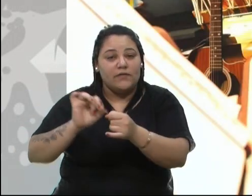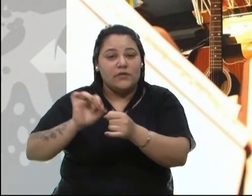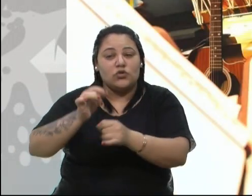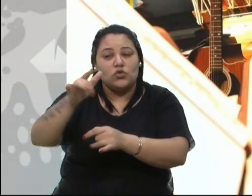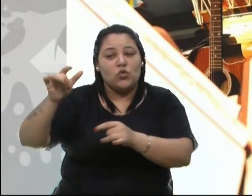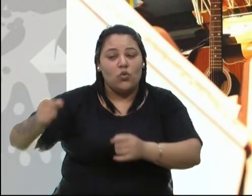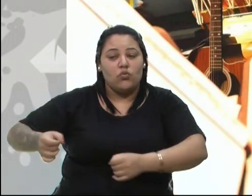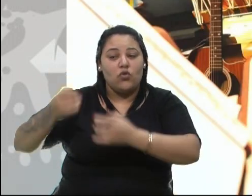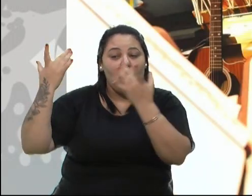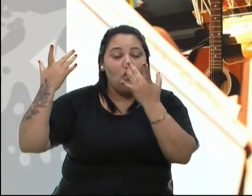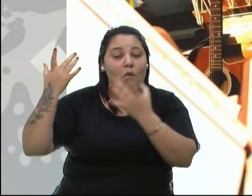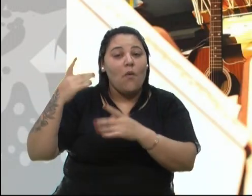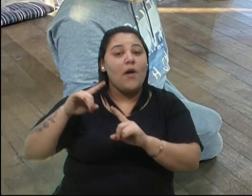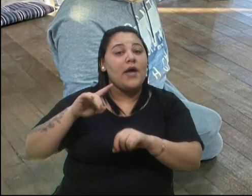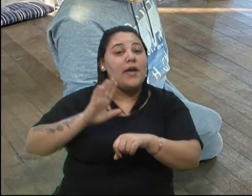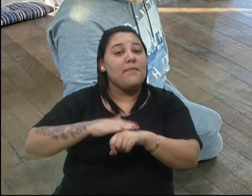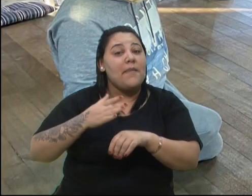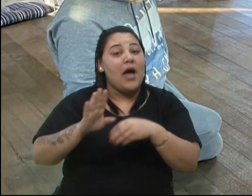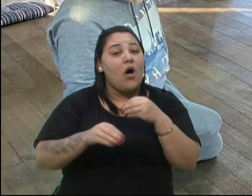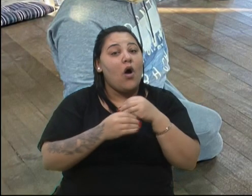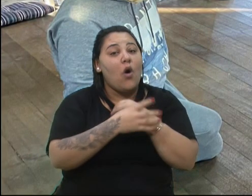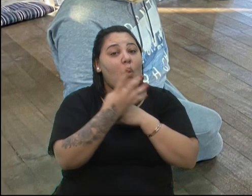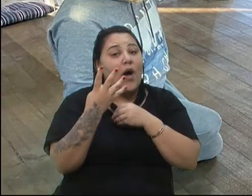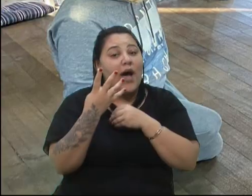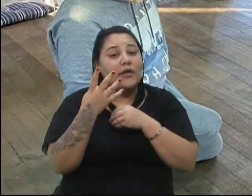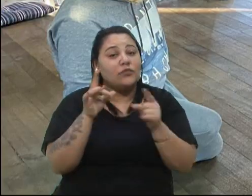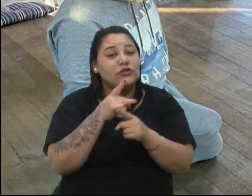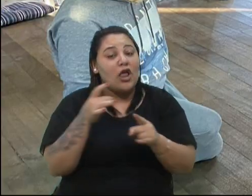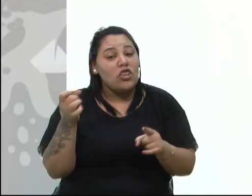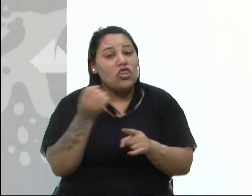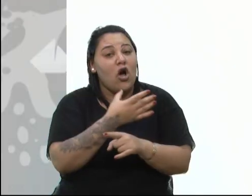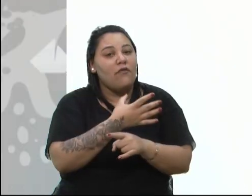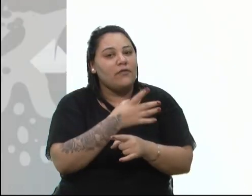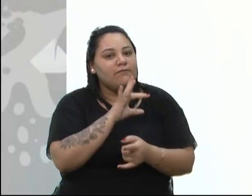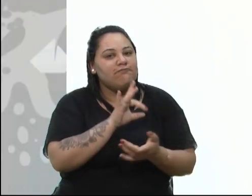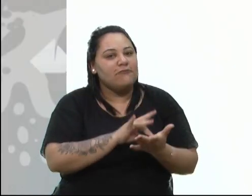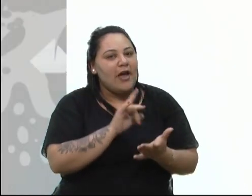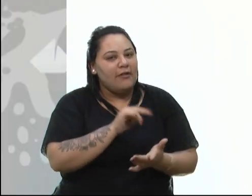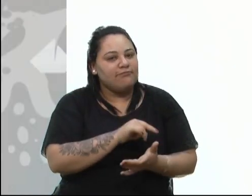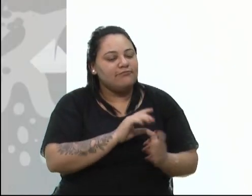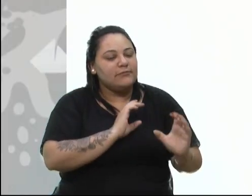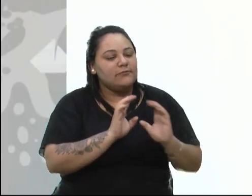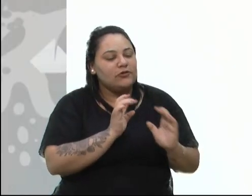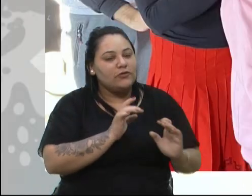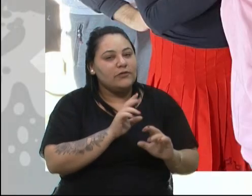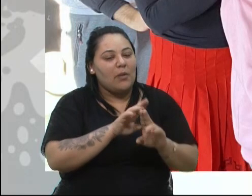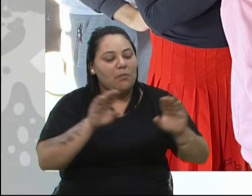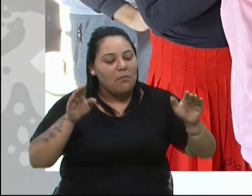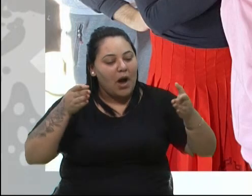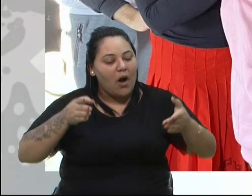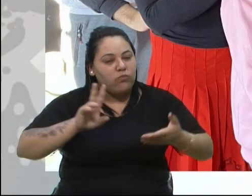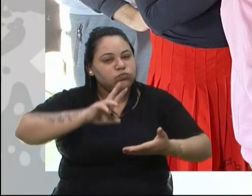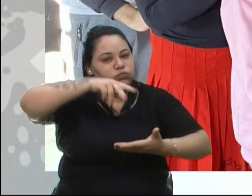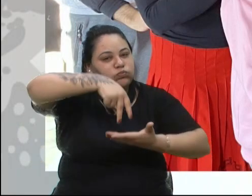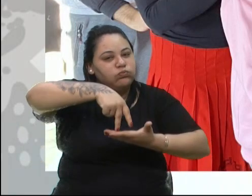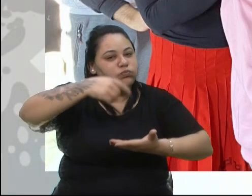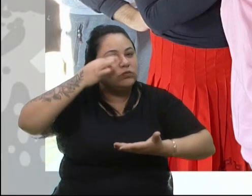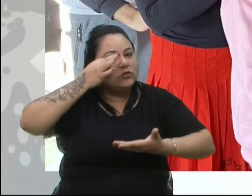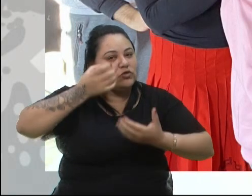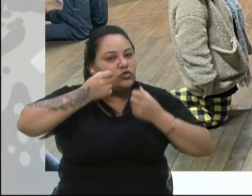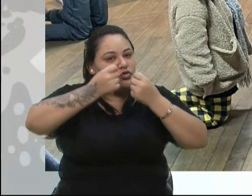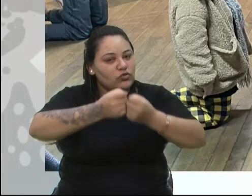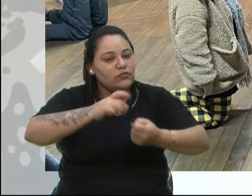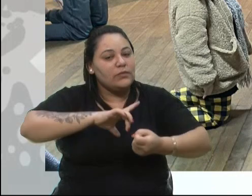músicas inéditas, feitas pelo elenco atual. Esses cantores vão estar no palco também, portanto, vamos ter em algumas músicas mais de 50